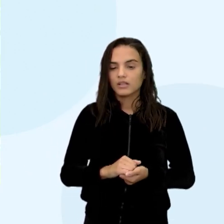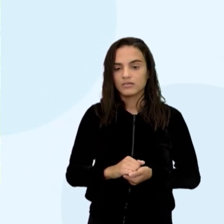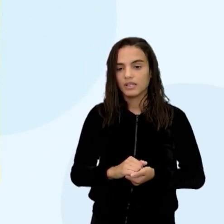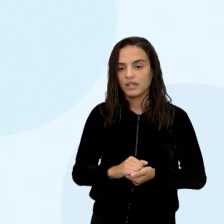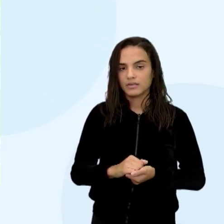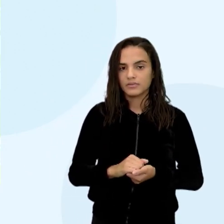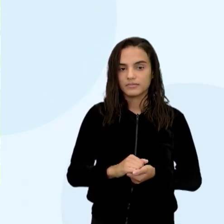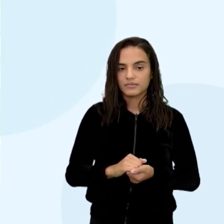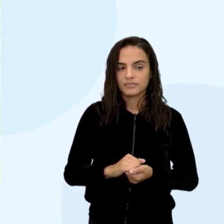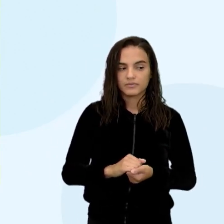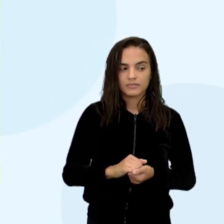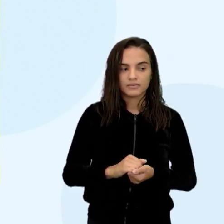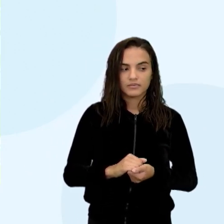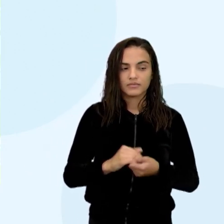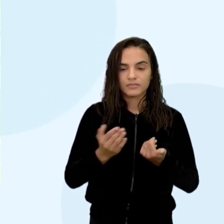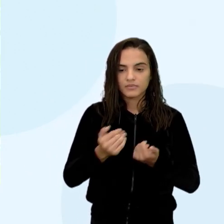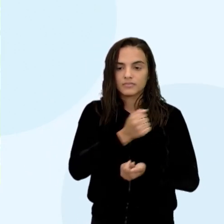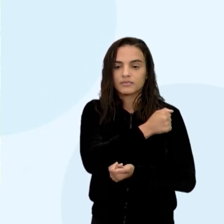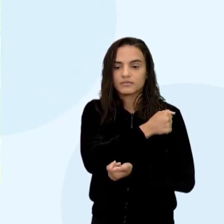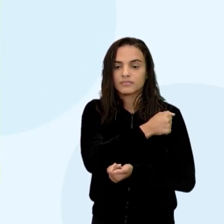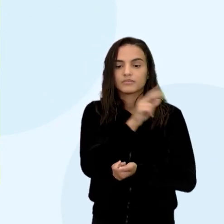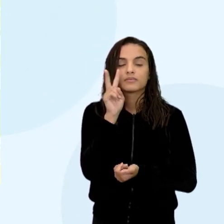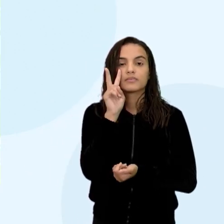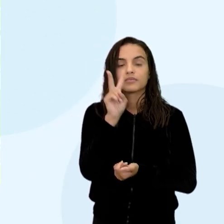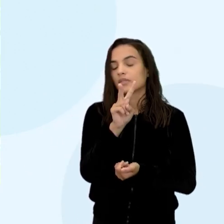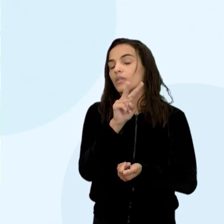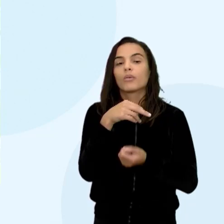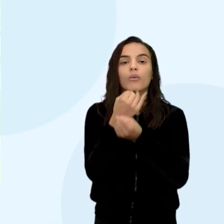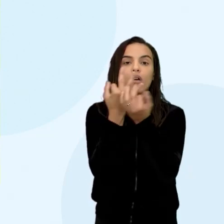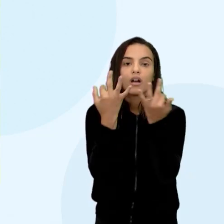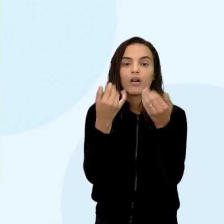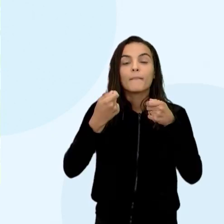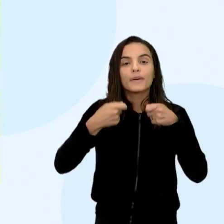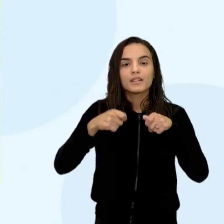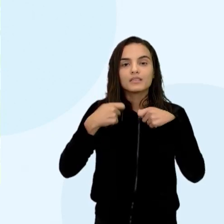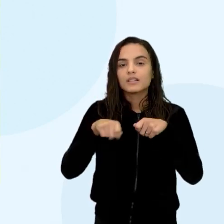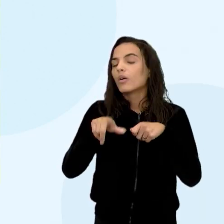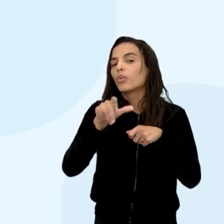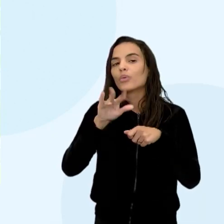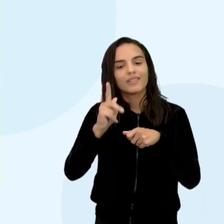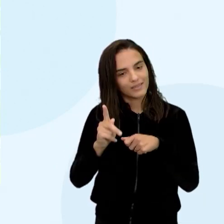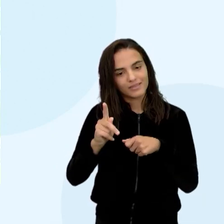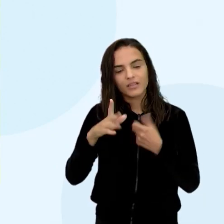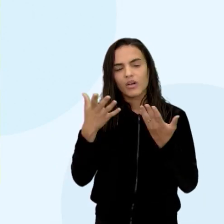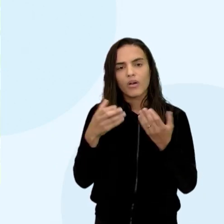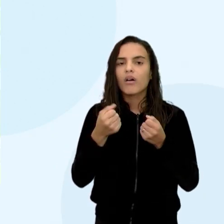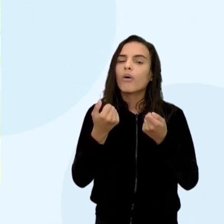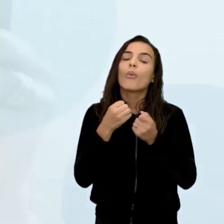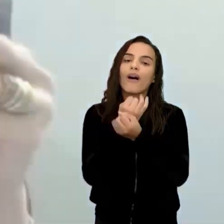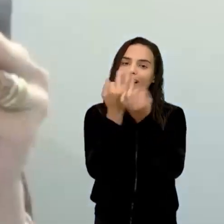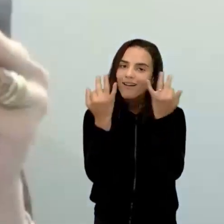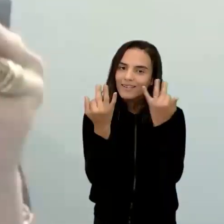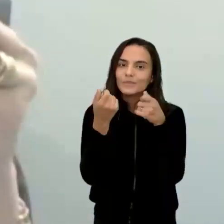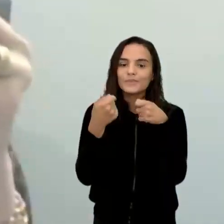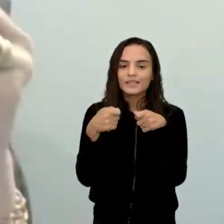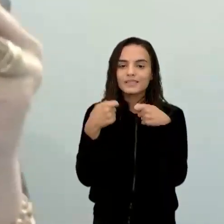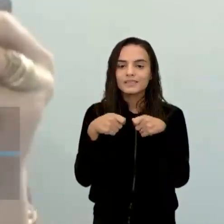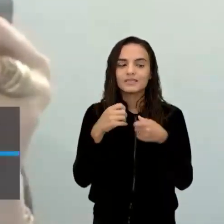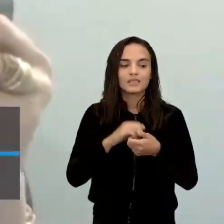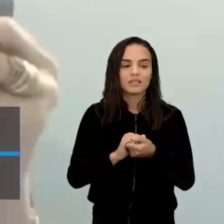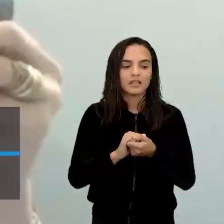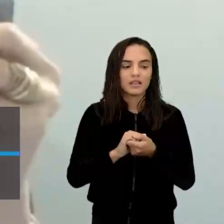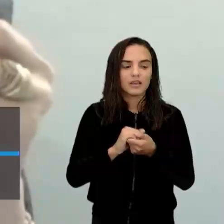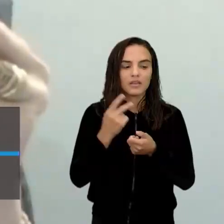lá, avaliei o aluno e vi qual a necessidade do Henrique. Quais necessidades que ele tem para eu